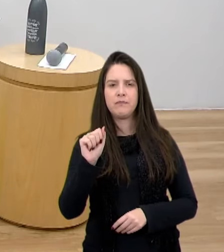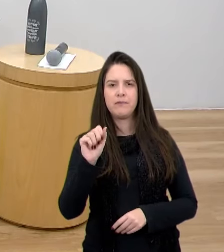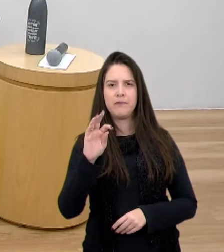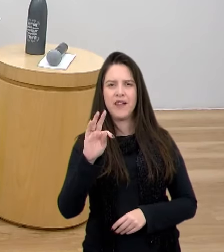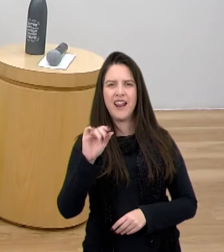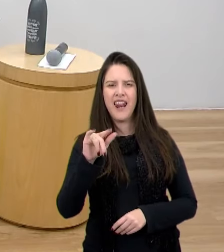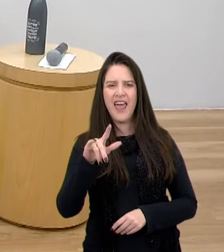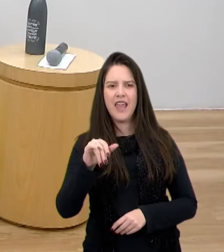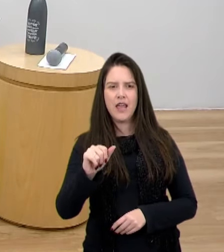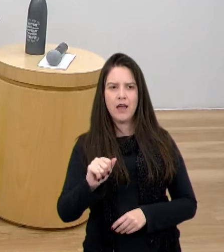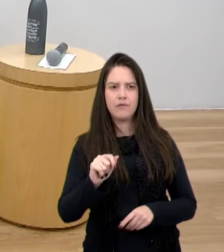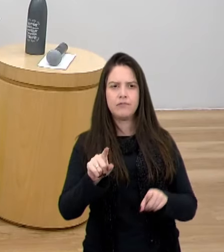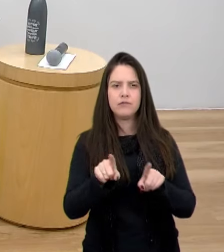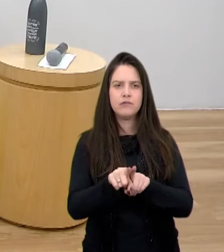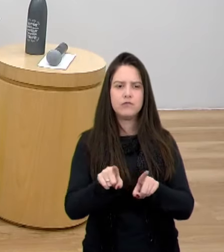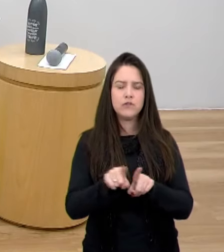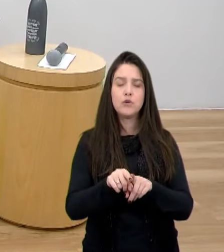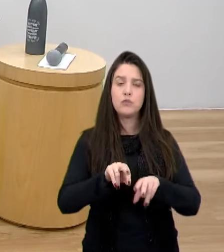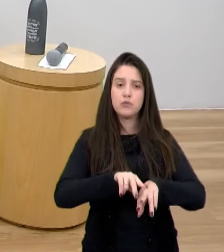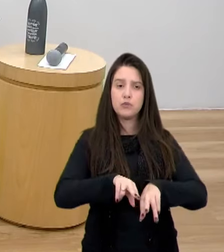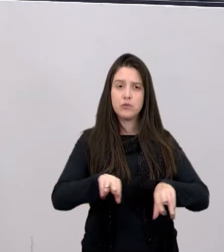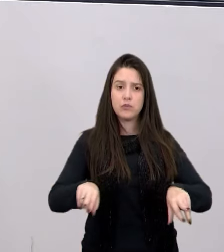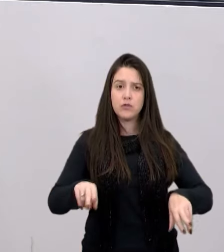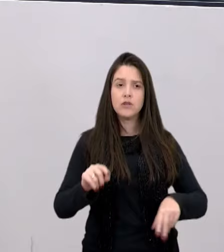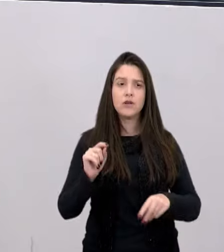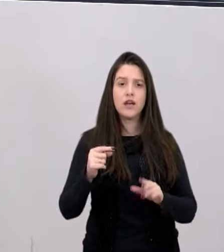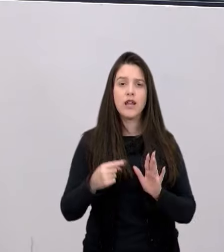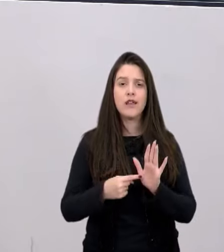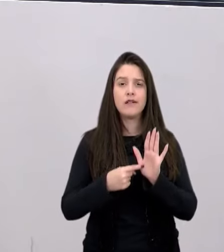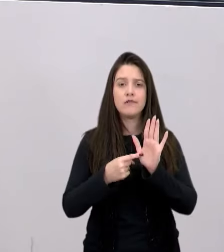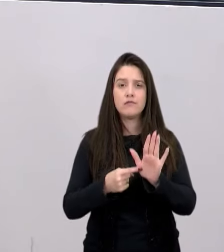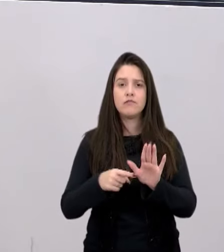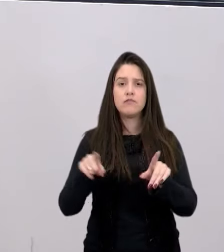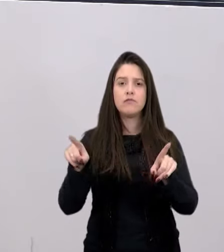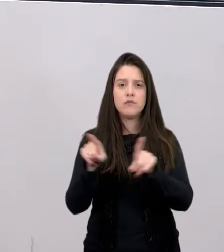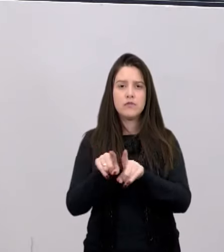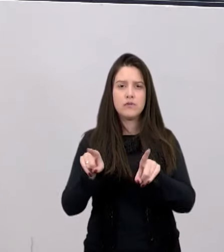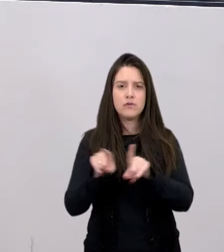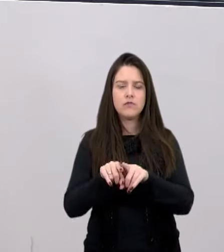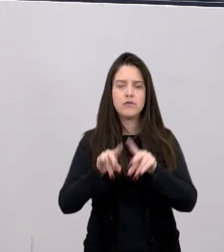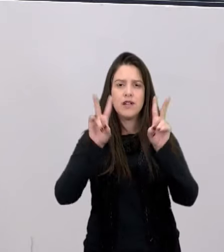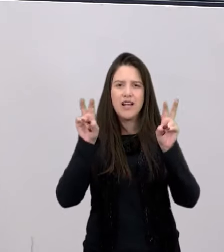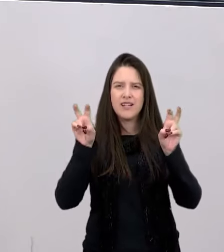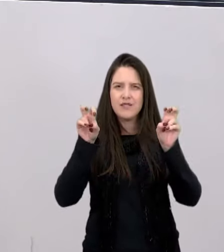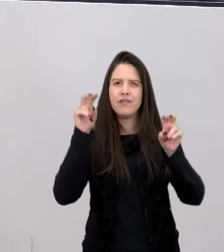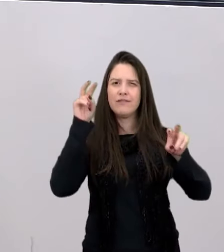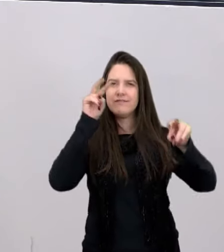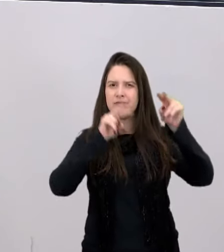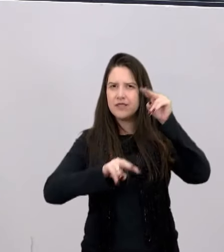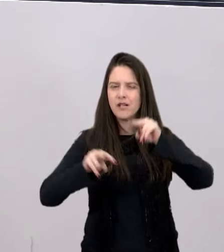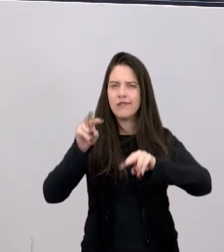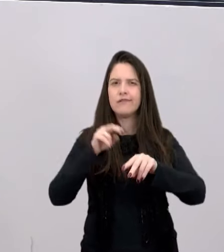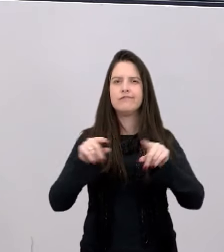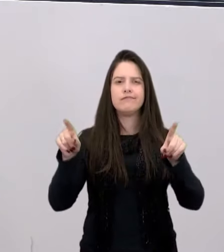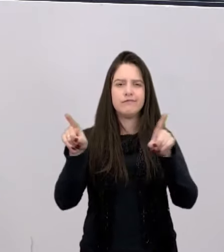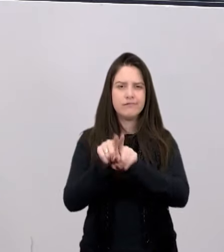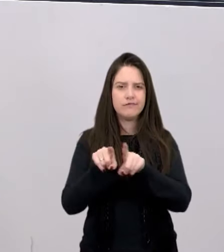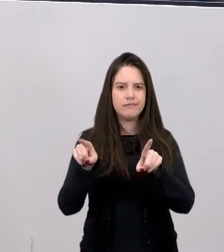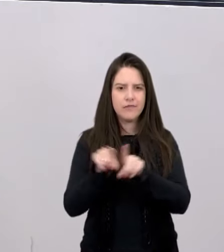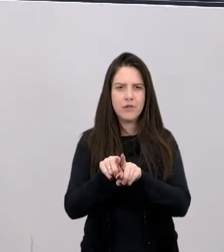vez em quando, que muitas vezes essa cefaleia vem também de uma questão da visão, né, da questão da visão que também